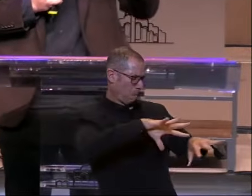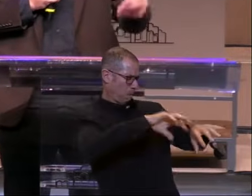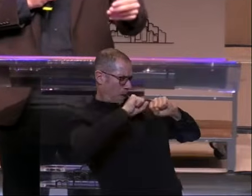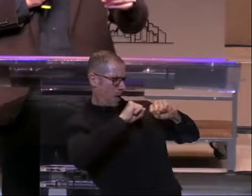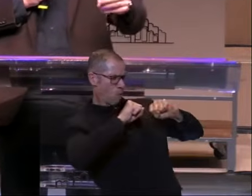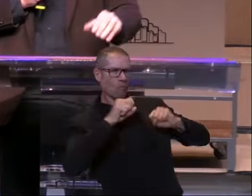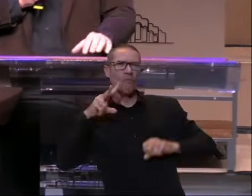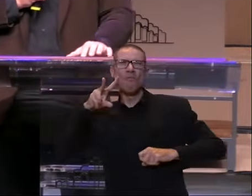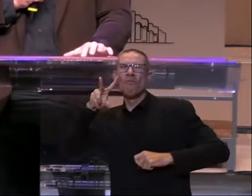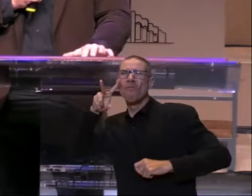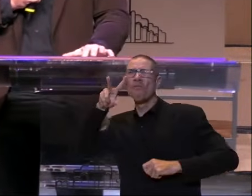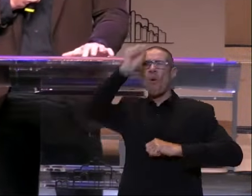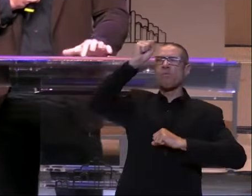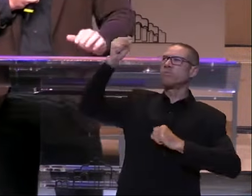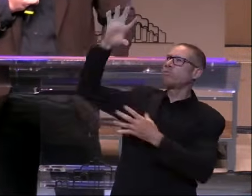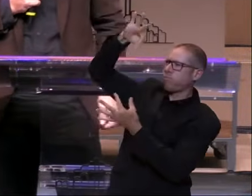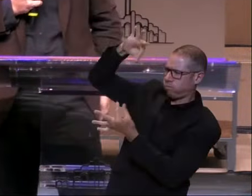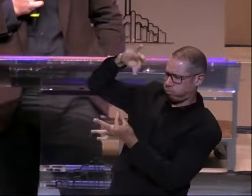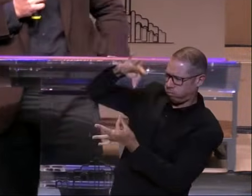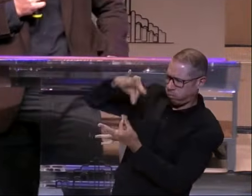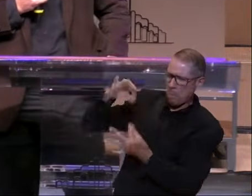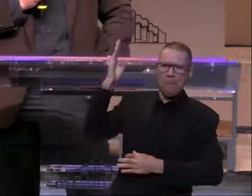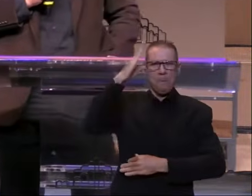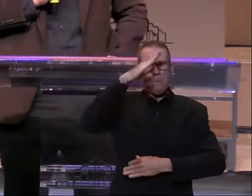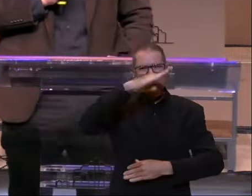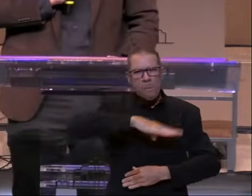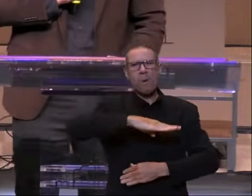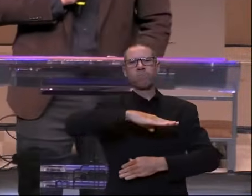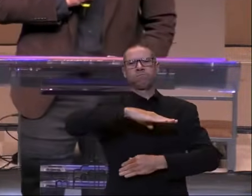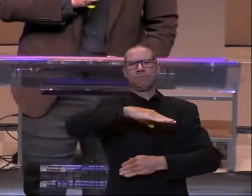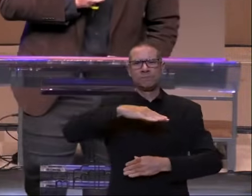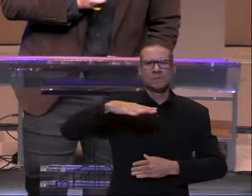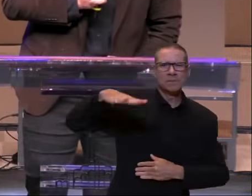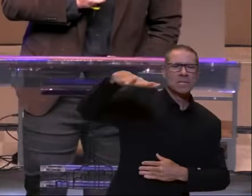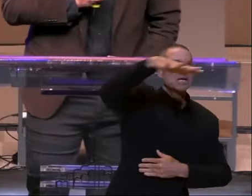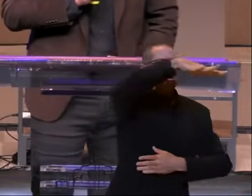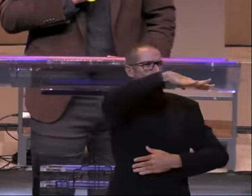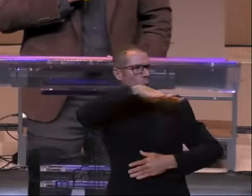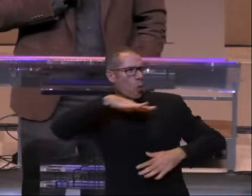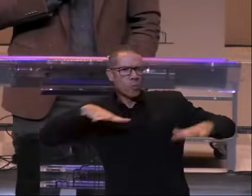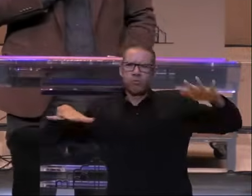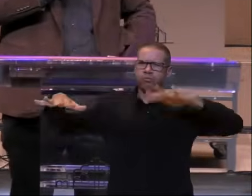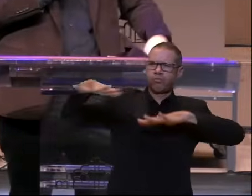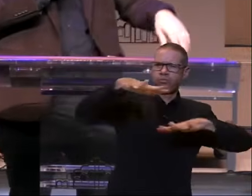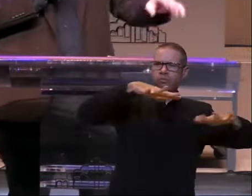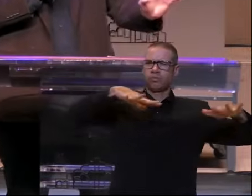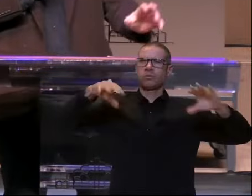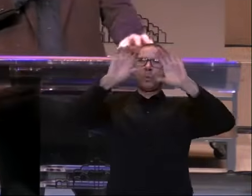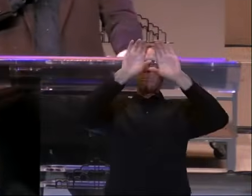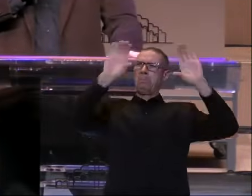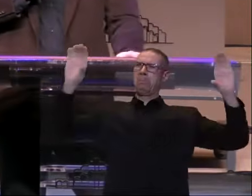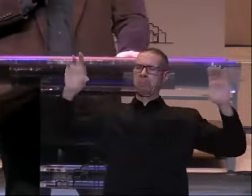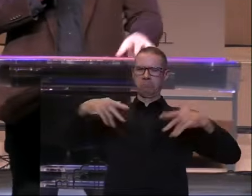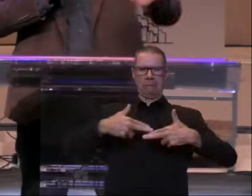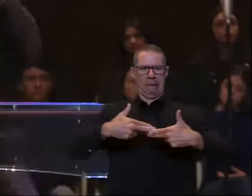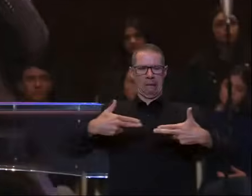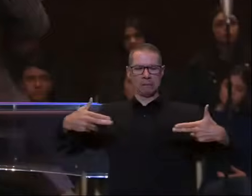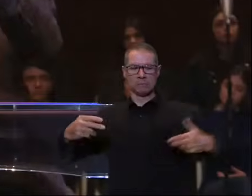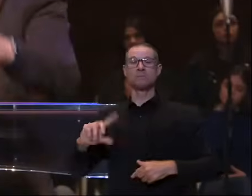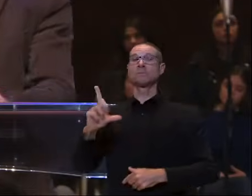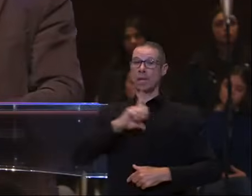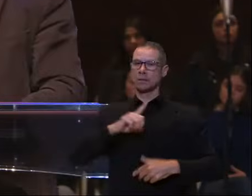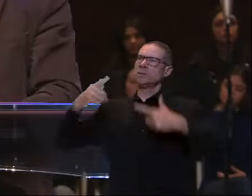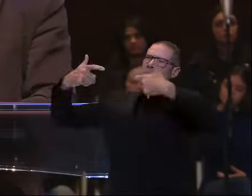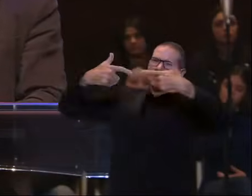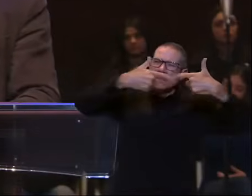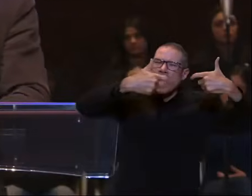as forças espirituais do mal nas regiões celestiais. Existe uma